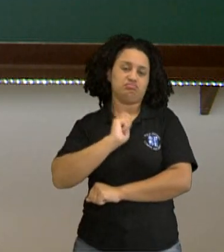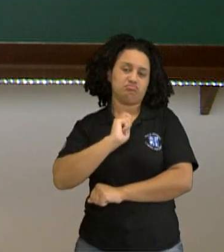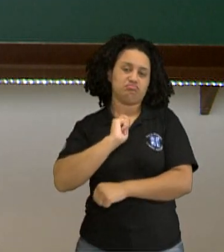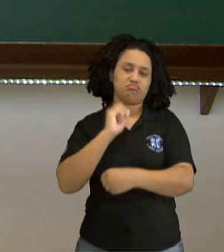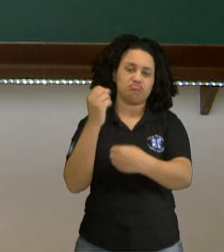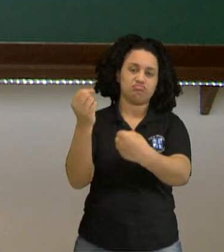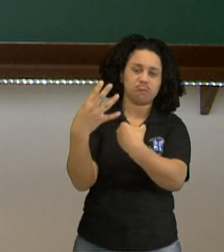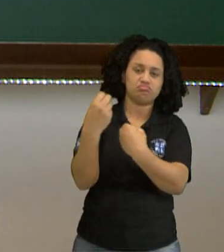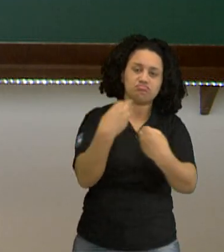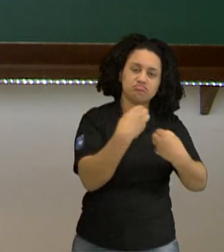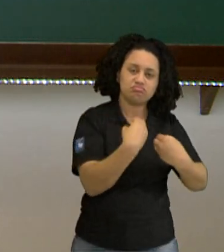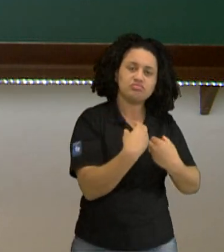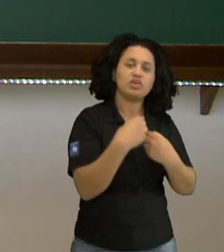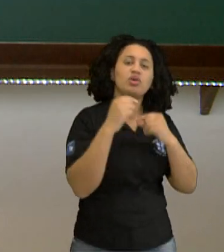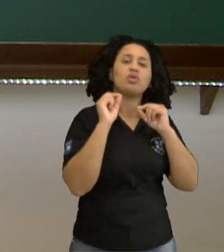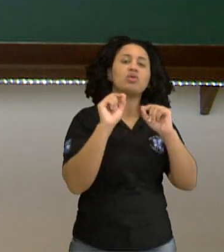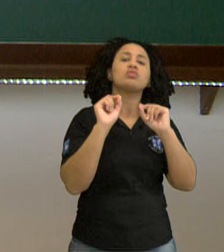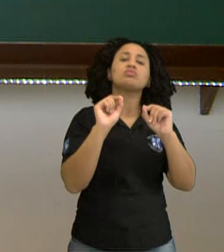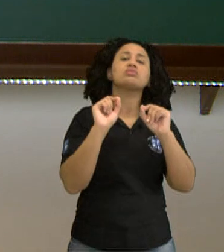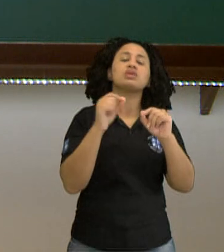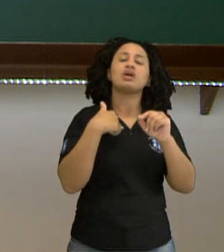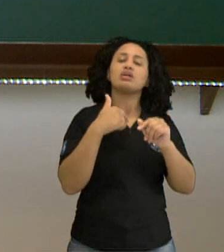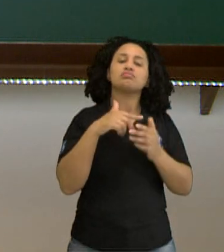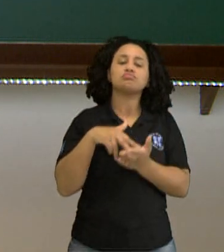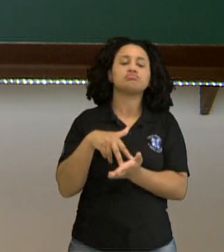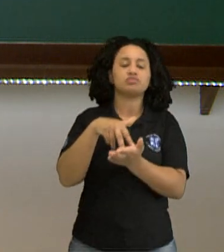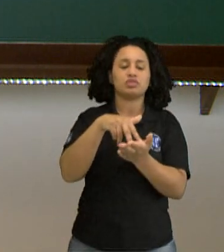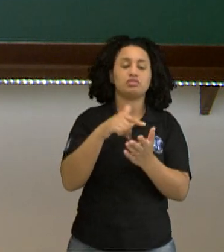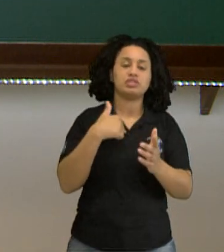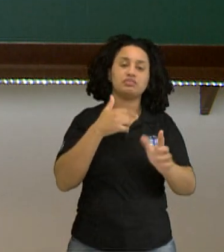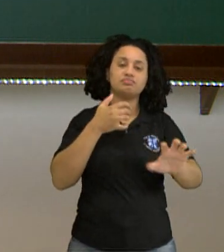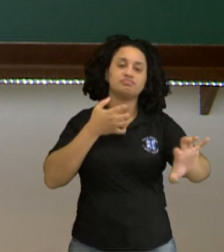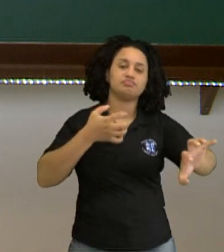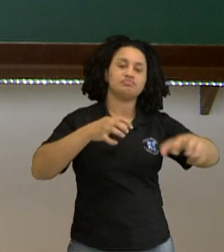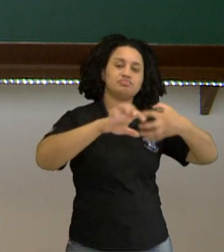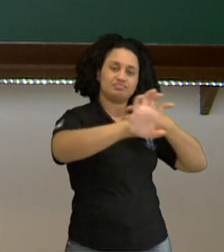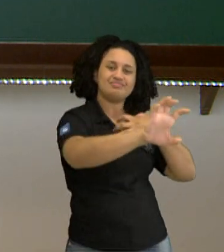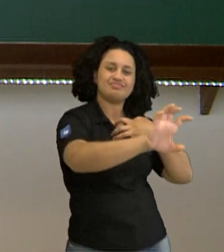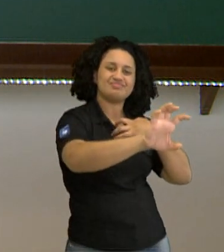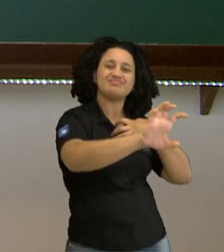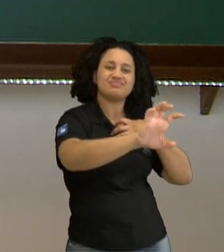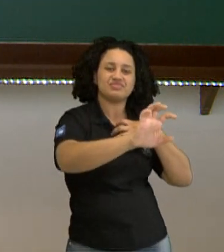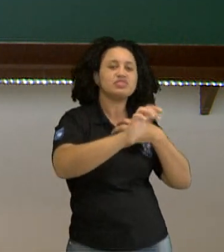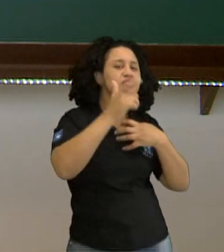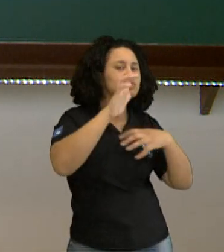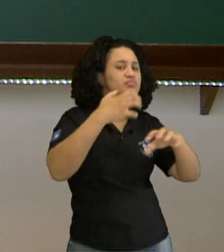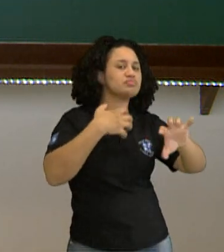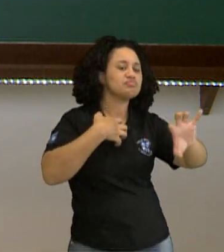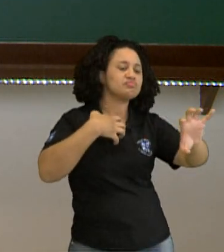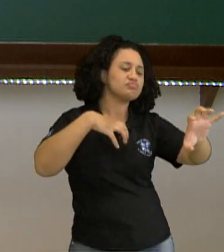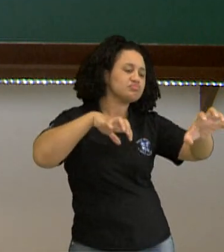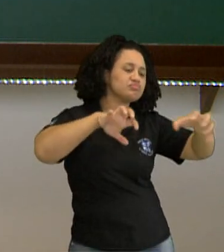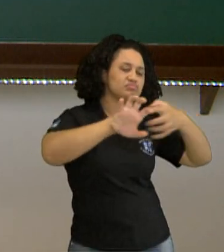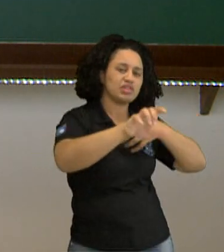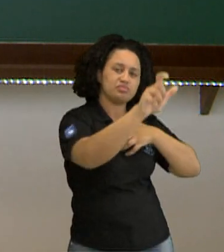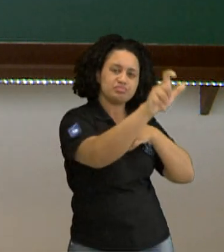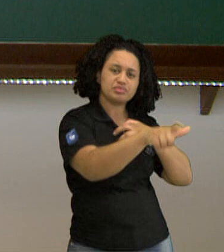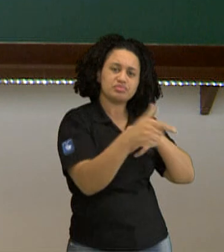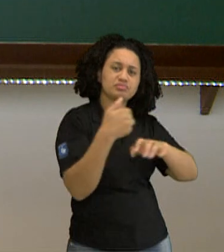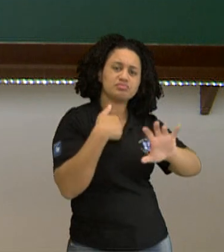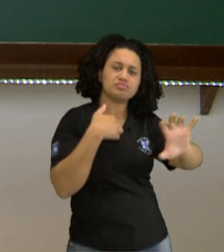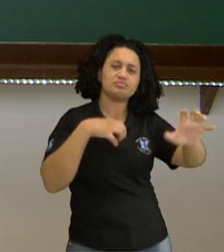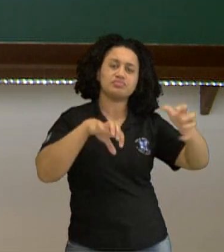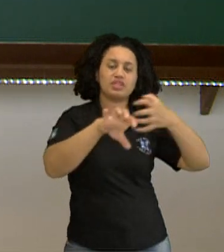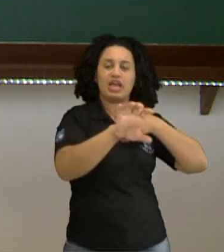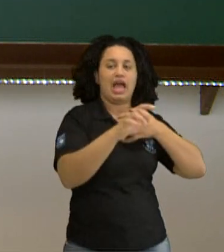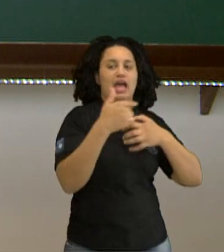nos ensina, que é se colocar na posição do outro. É se posicionar no lugar do outro. Não que você